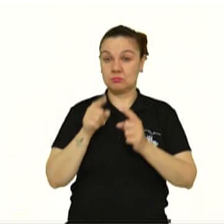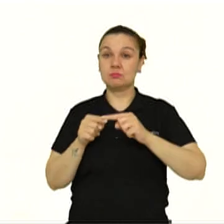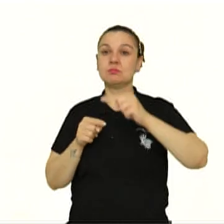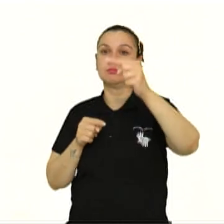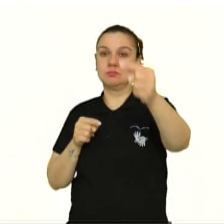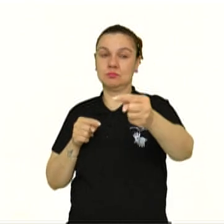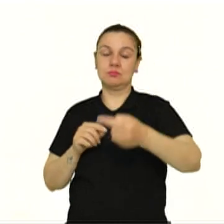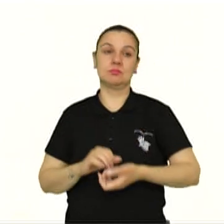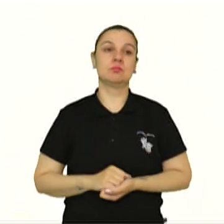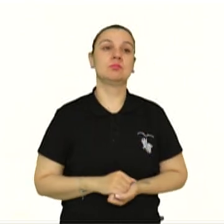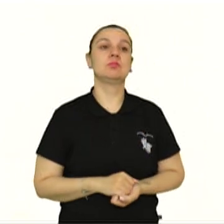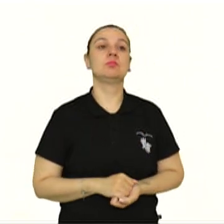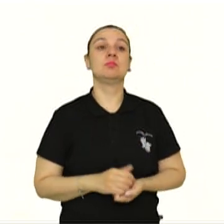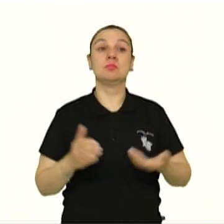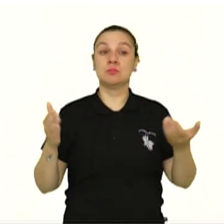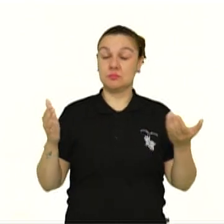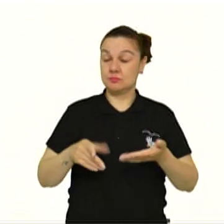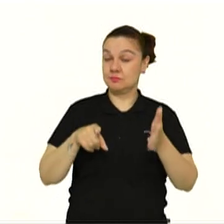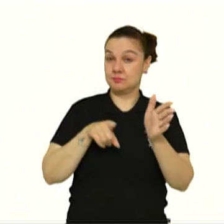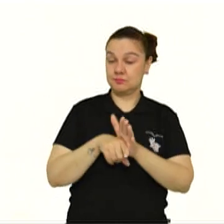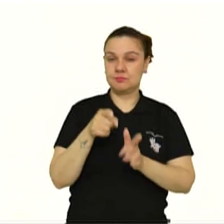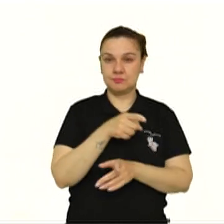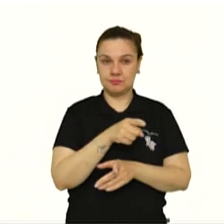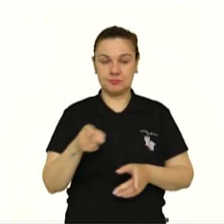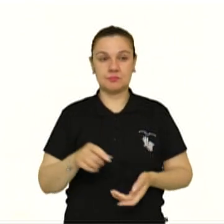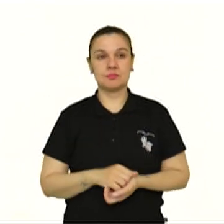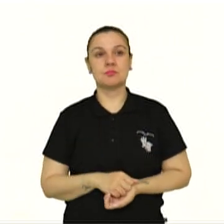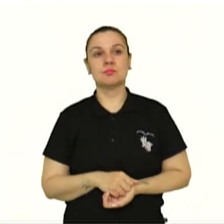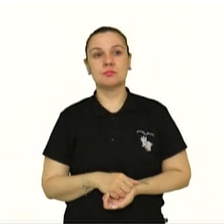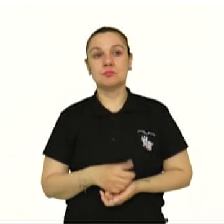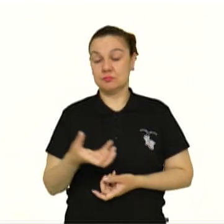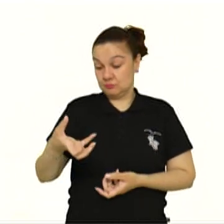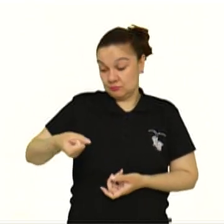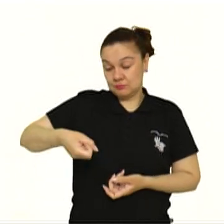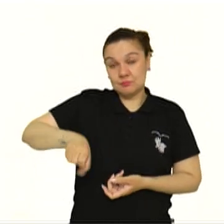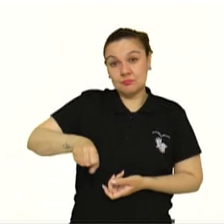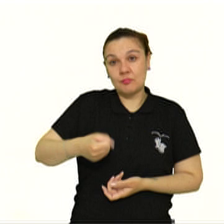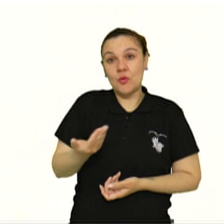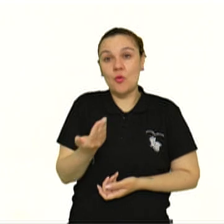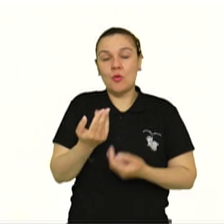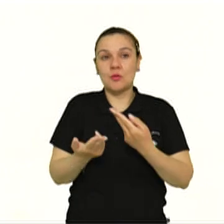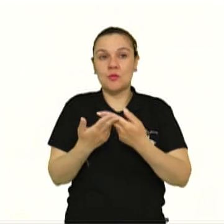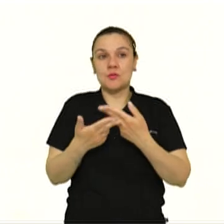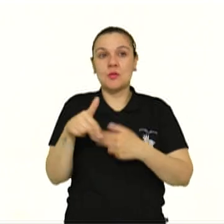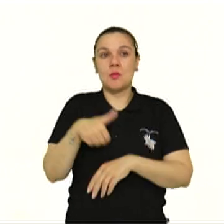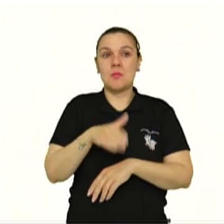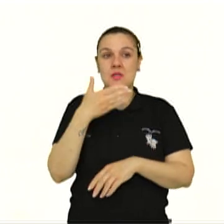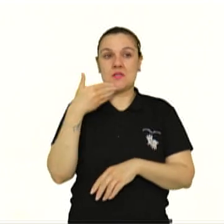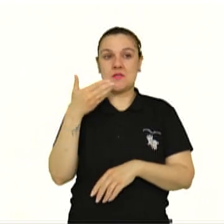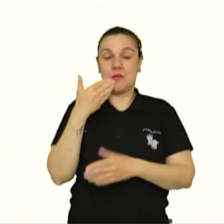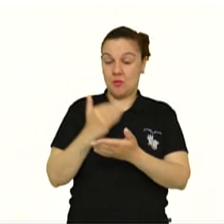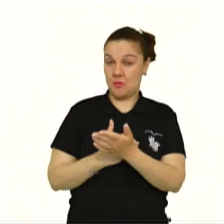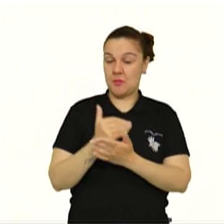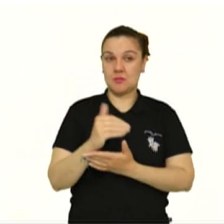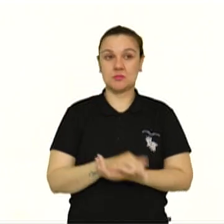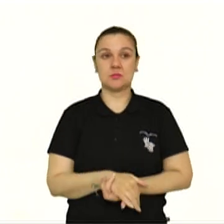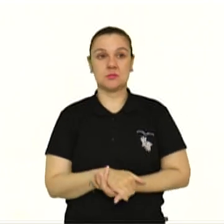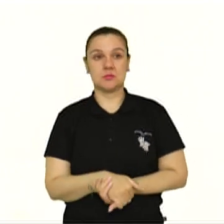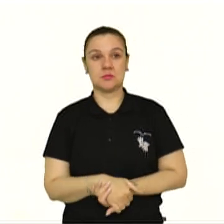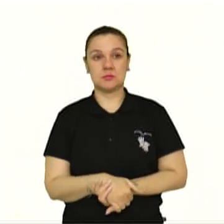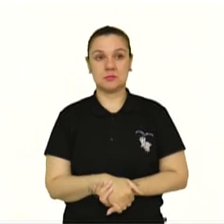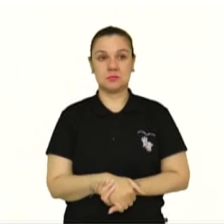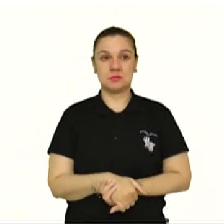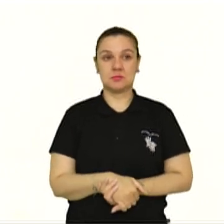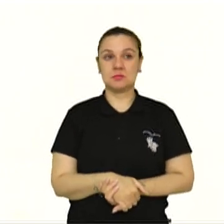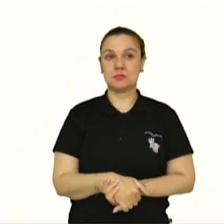ângulos superiores. E um exercício. Falando sobre empunhadura, qual que é o tipo de empunhadura mais fácil para jogadores iniciantes, para